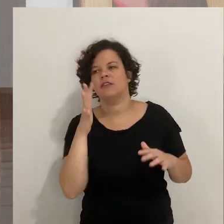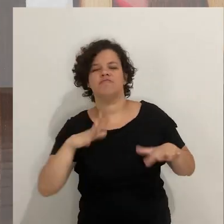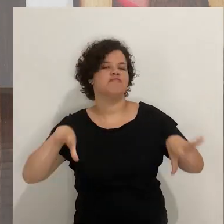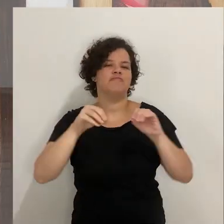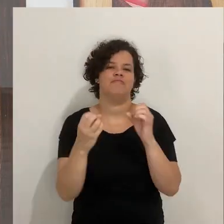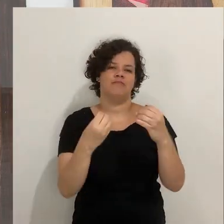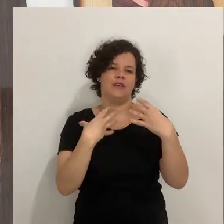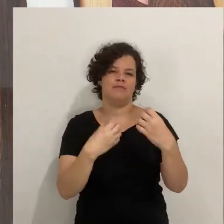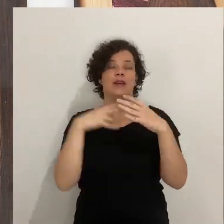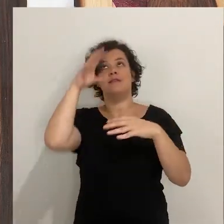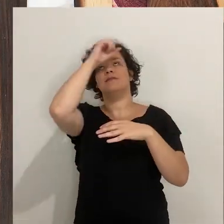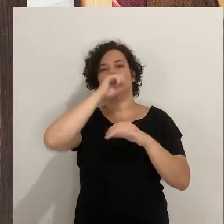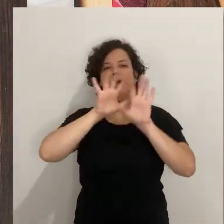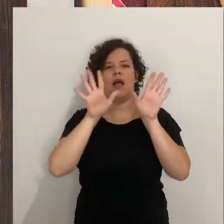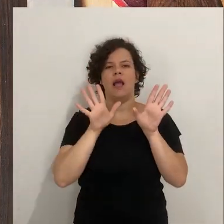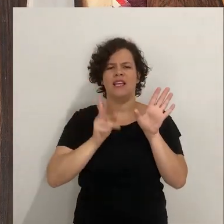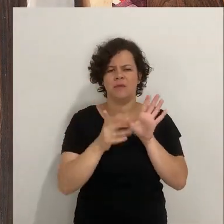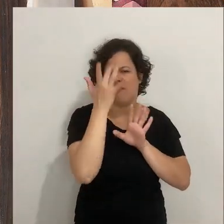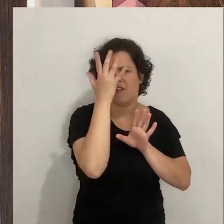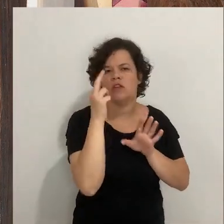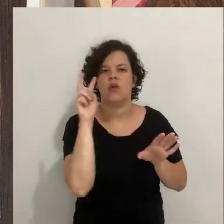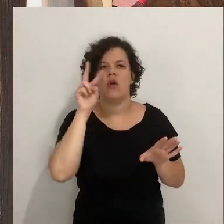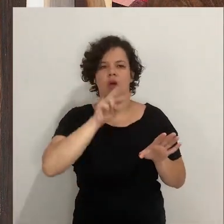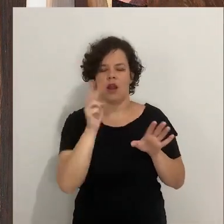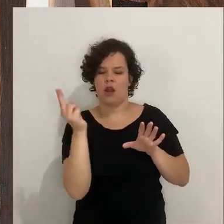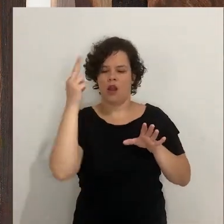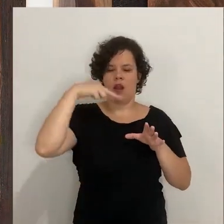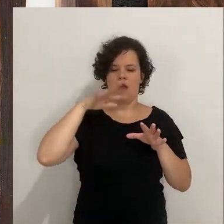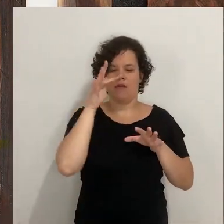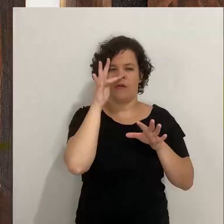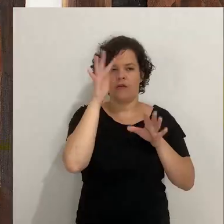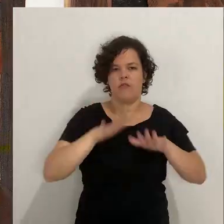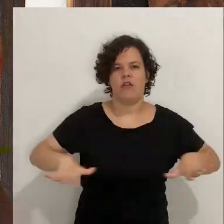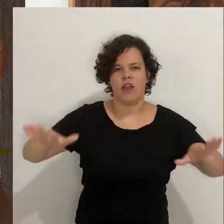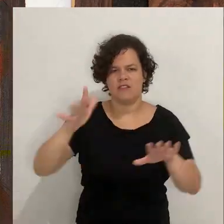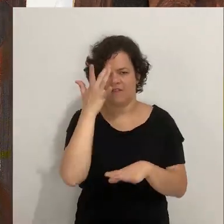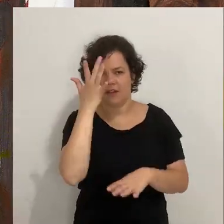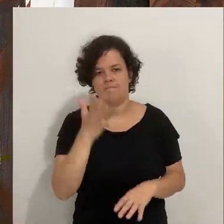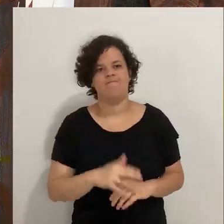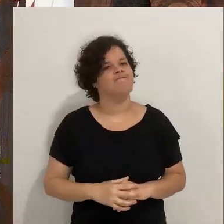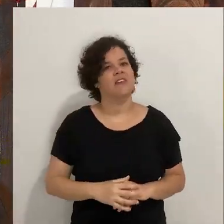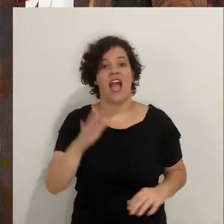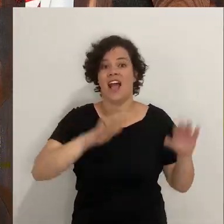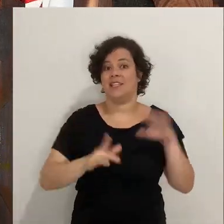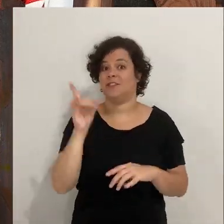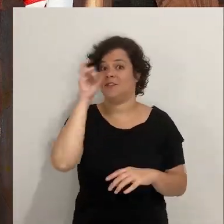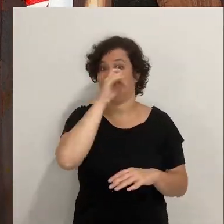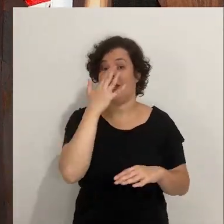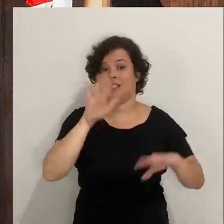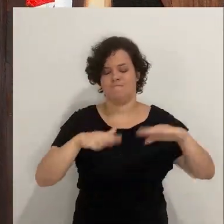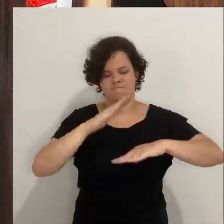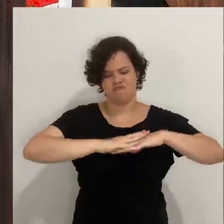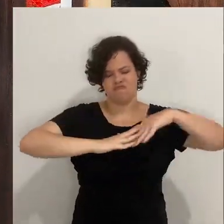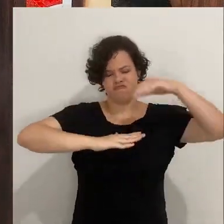e flores. Mas nem sempre é muito fácil olhar para dentro dessa floresta. Adentramos a floresta por frestas. Ela muitas